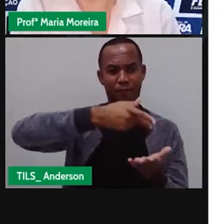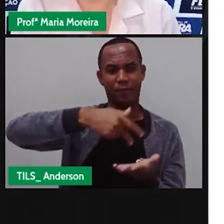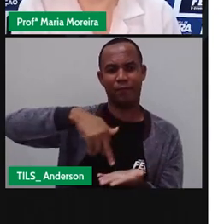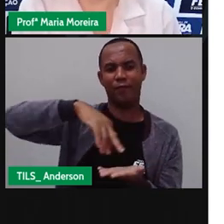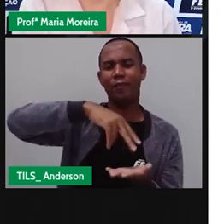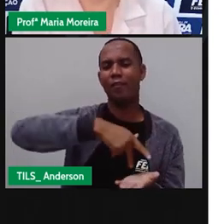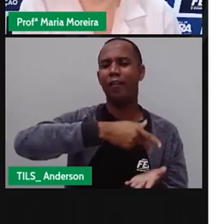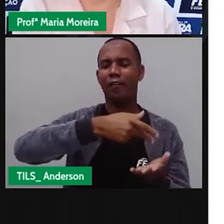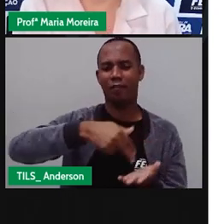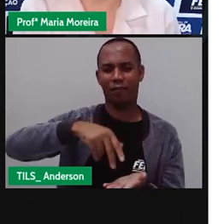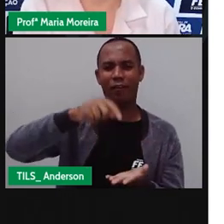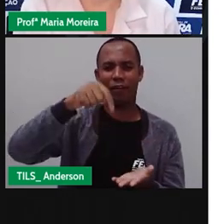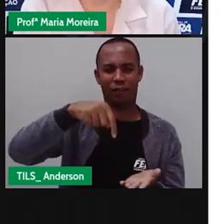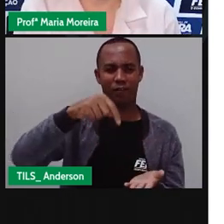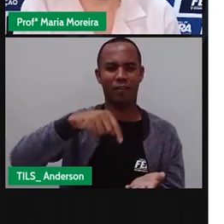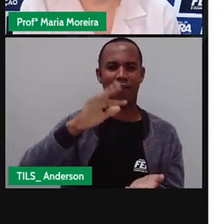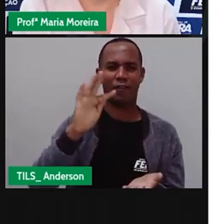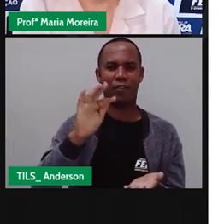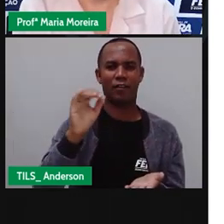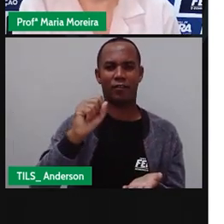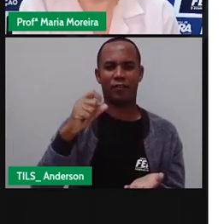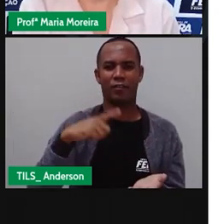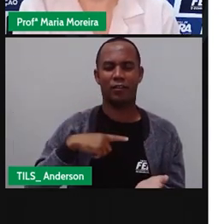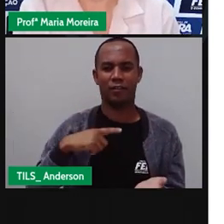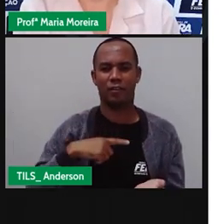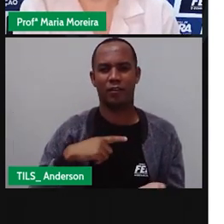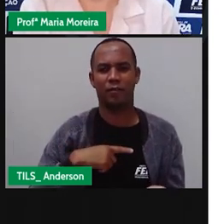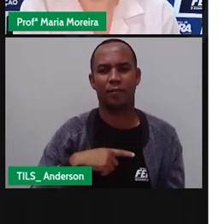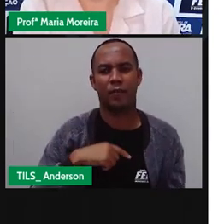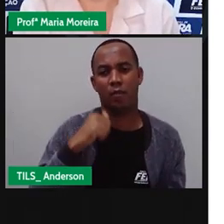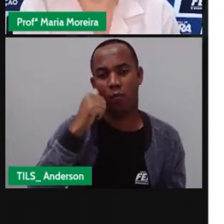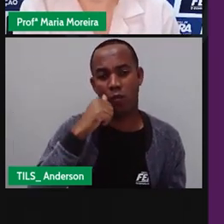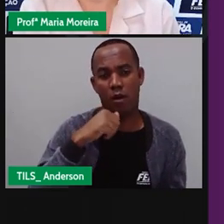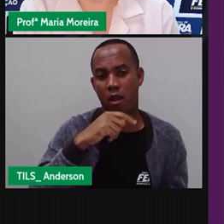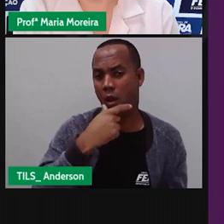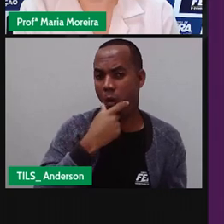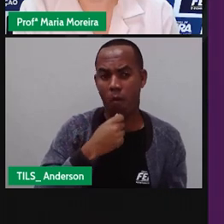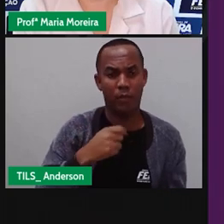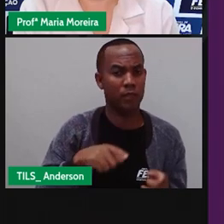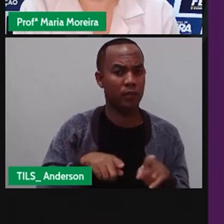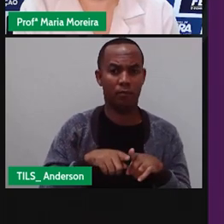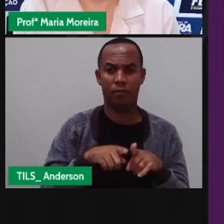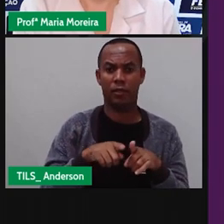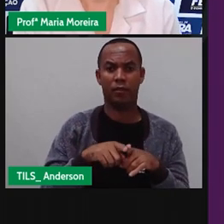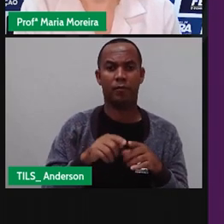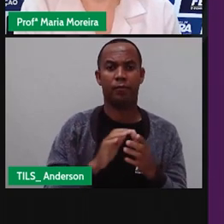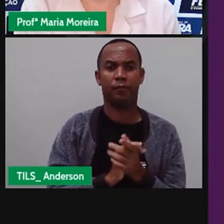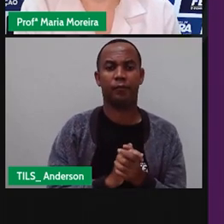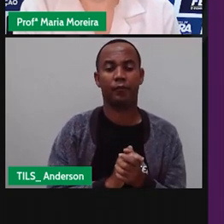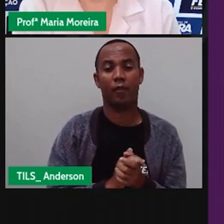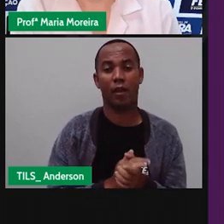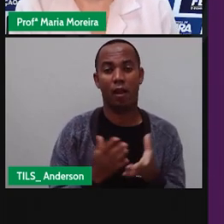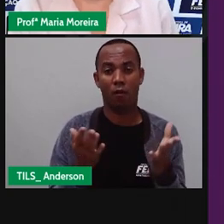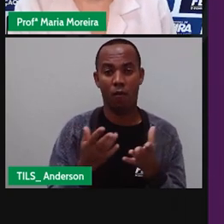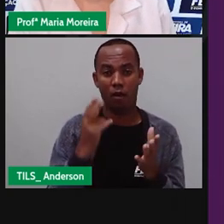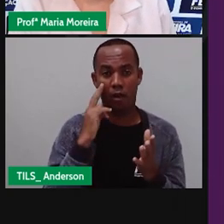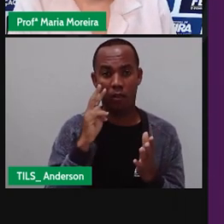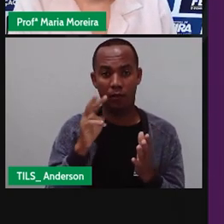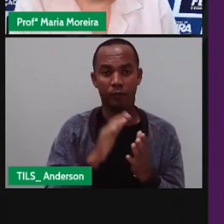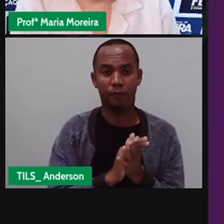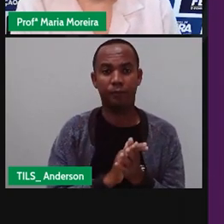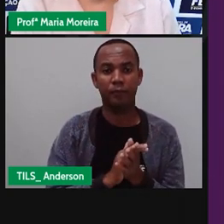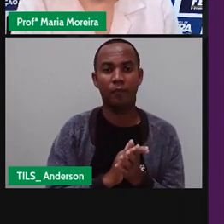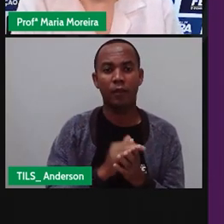Pois é, elas tinham aula de balé. Meninos e meninas, né? Vamos aqui.